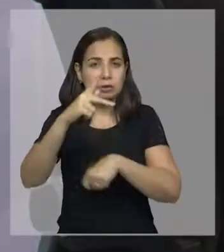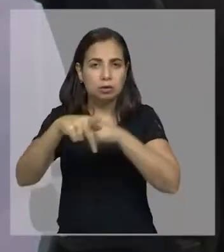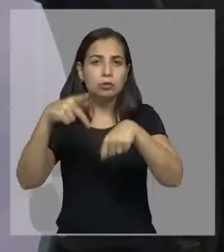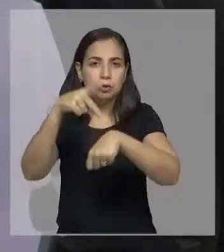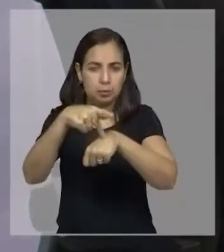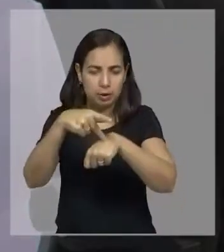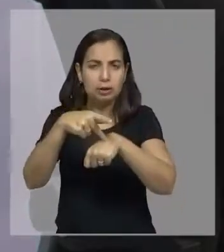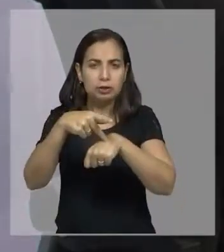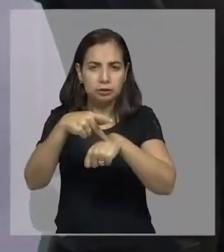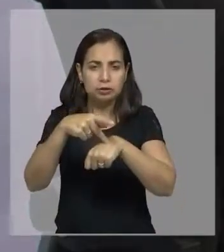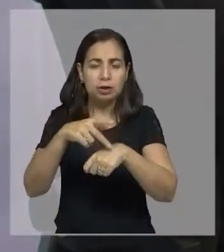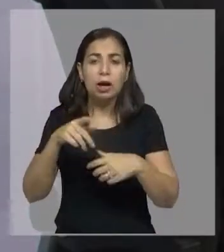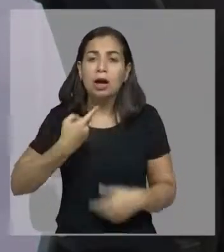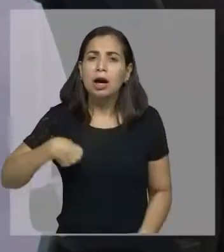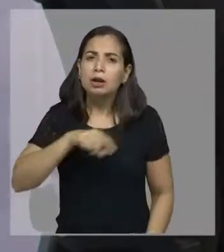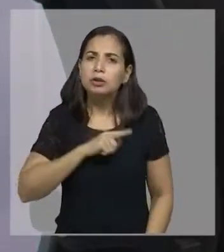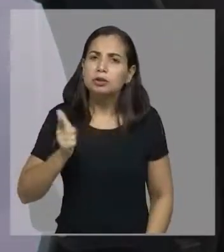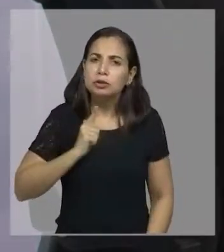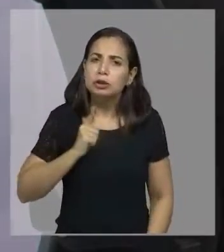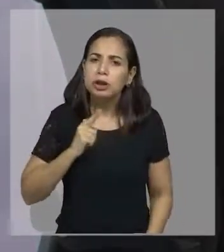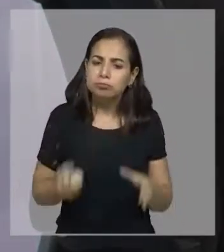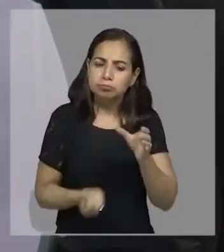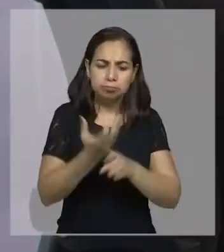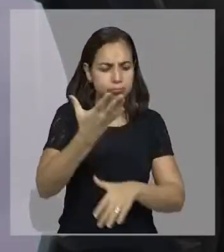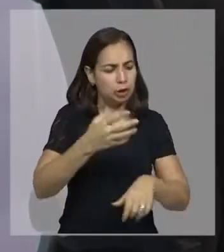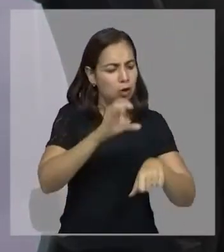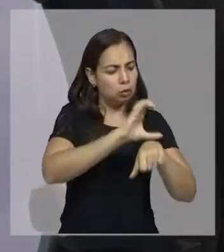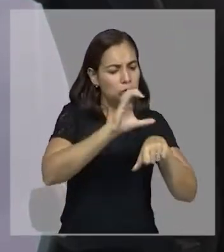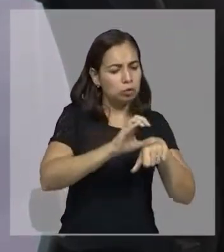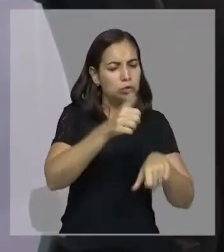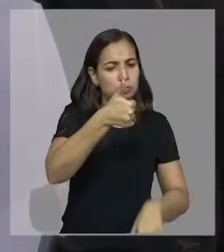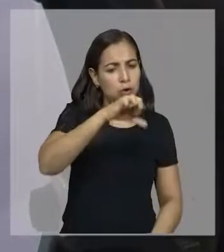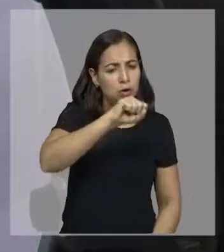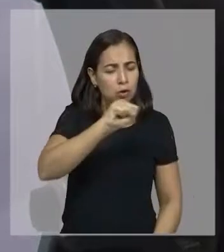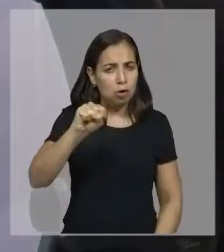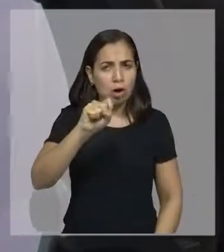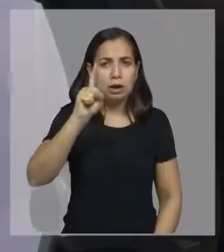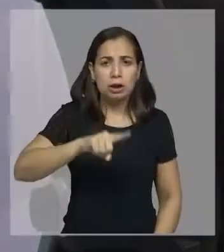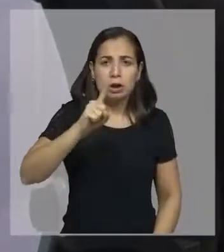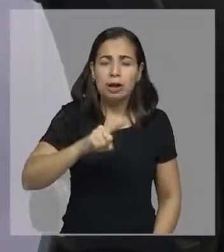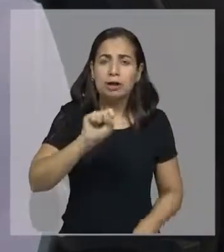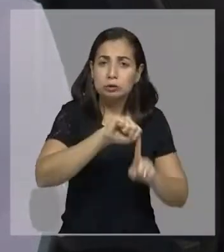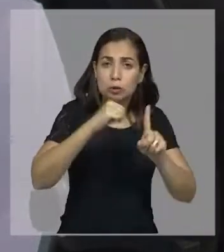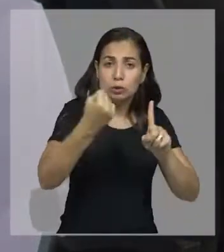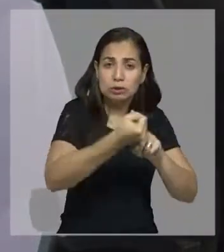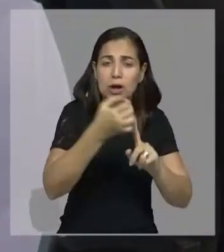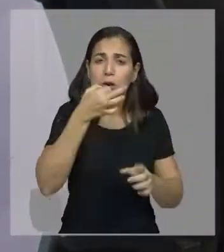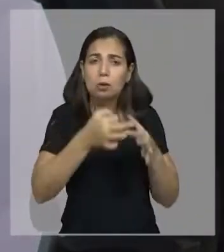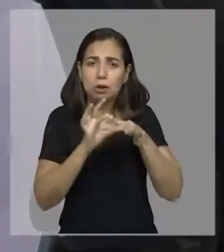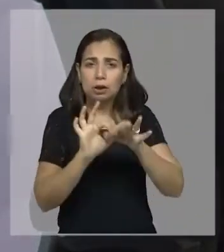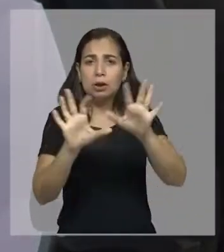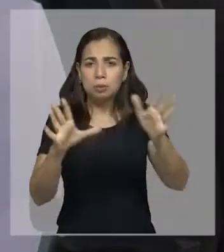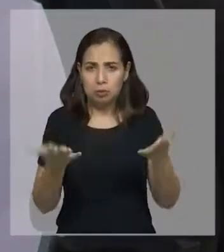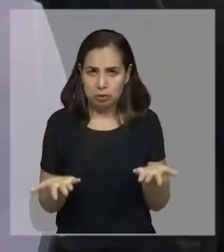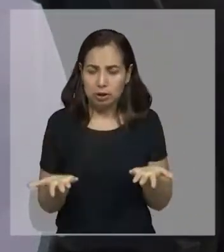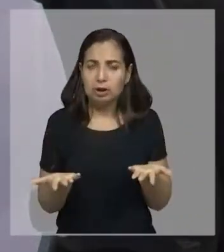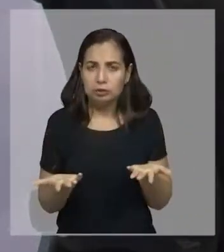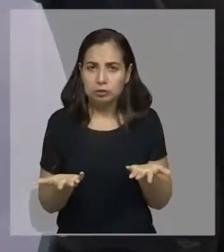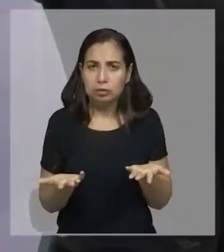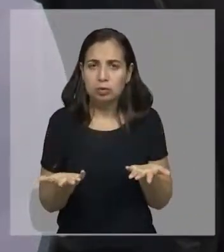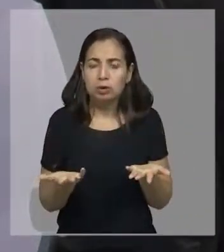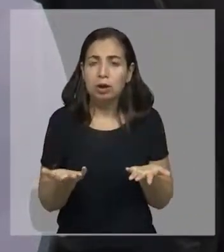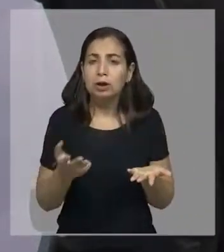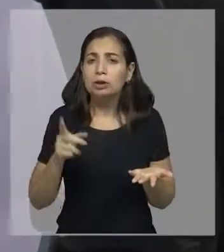uma Constituição de 88 que é uma Constituição social-democrata. Do começo ao final, ela é claramente isto, né? Valoriza as